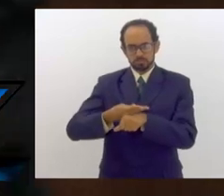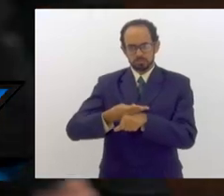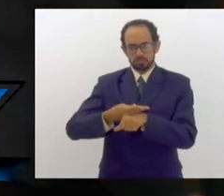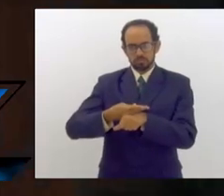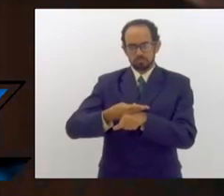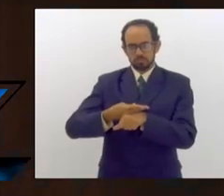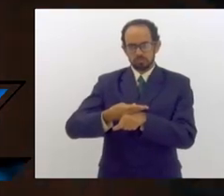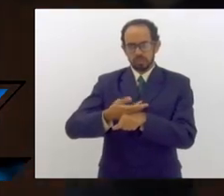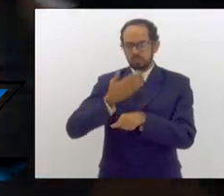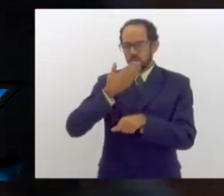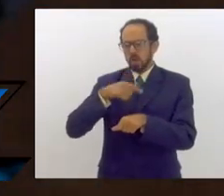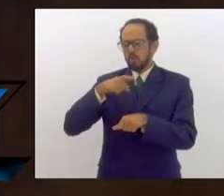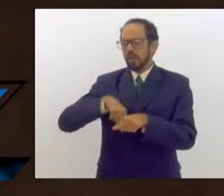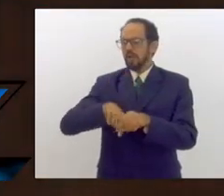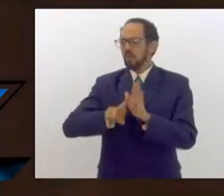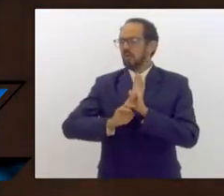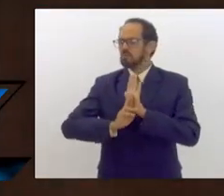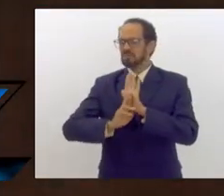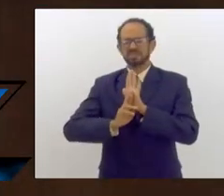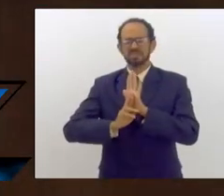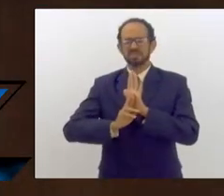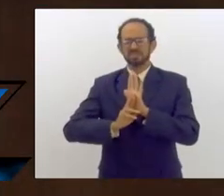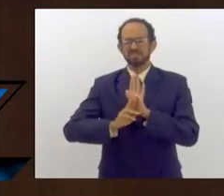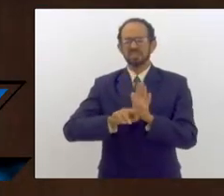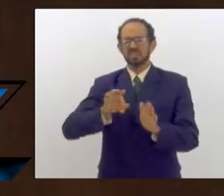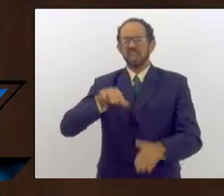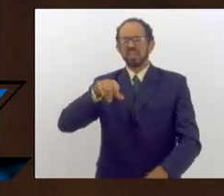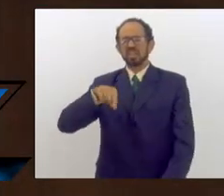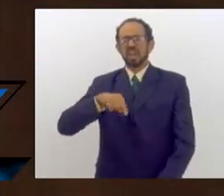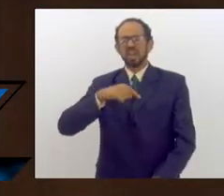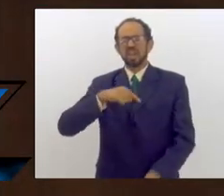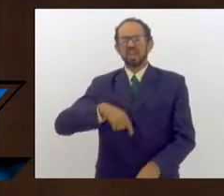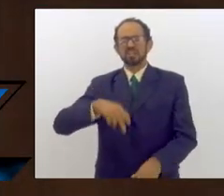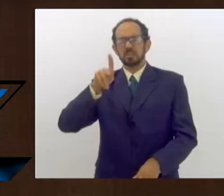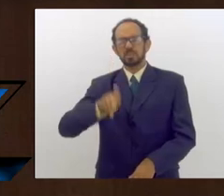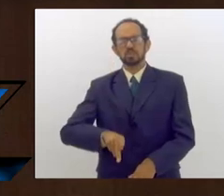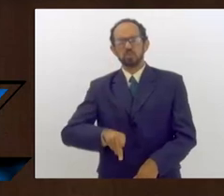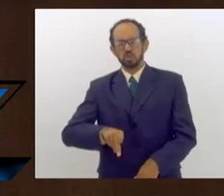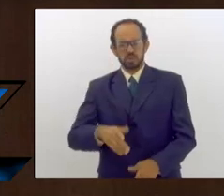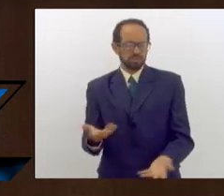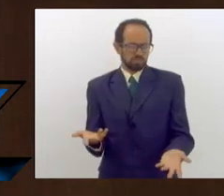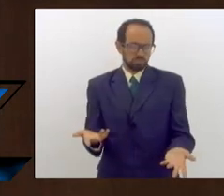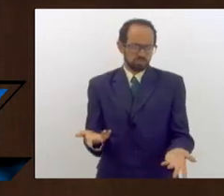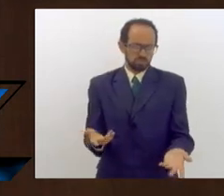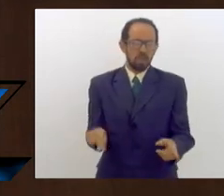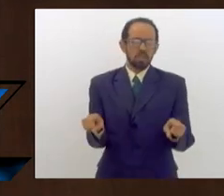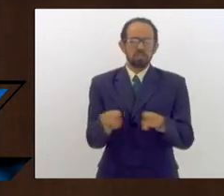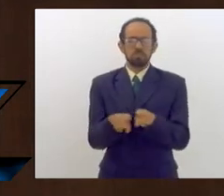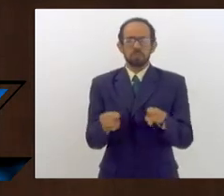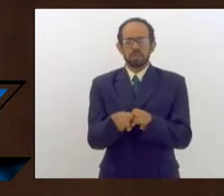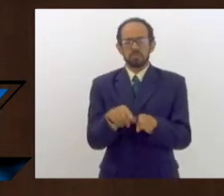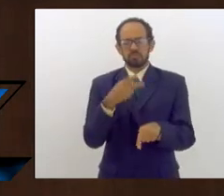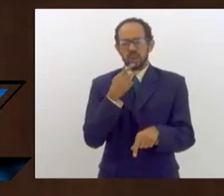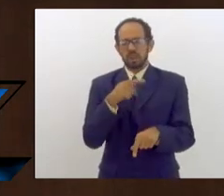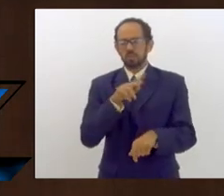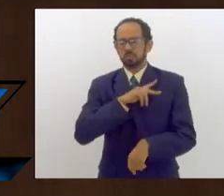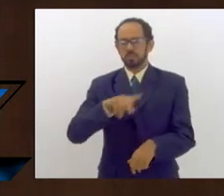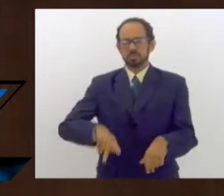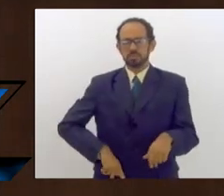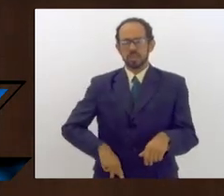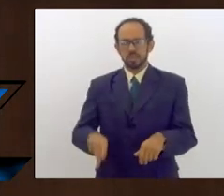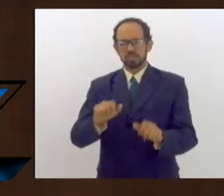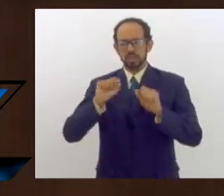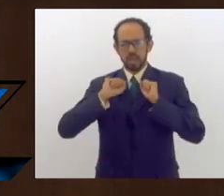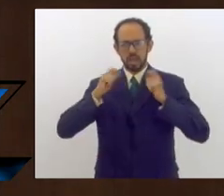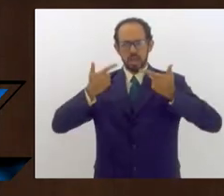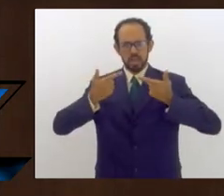representante que representante é esse quem é essa pessoa e fala também que o presidente da Assembleia Legislativa